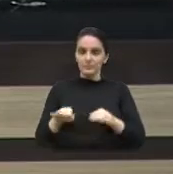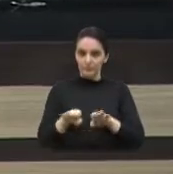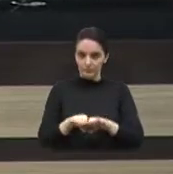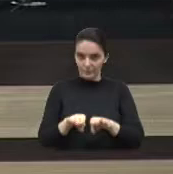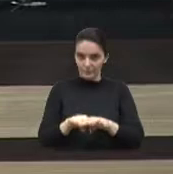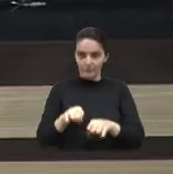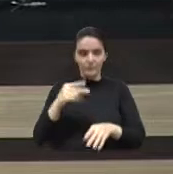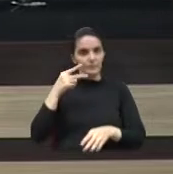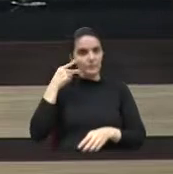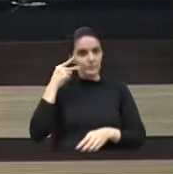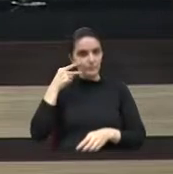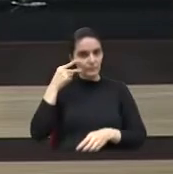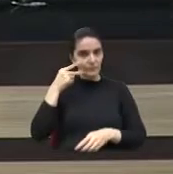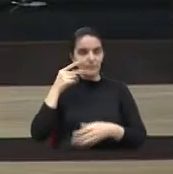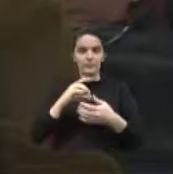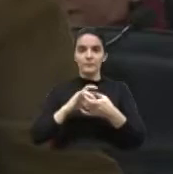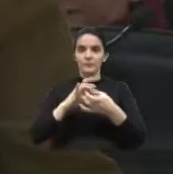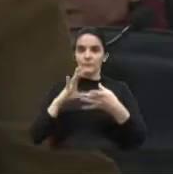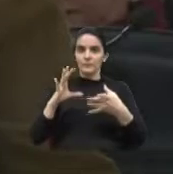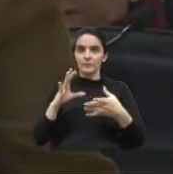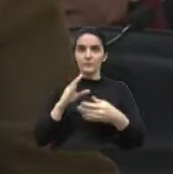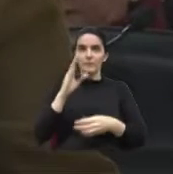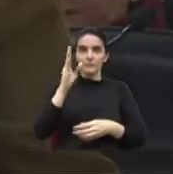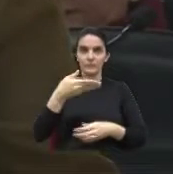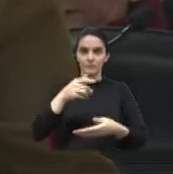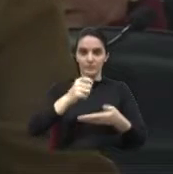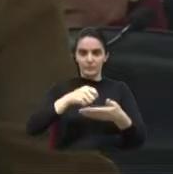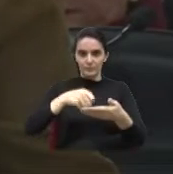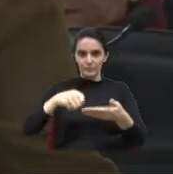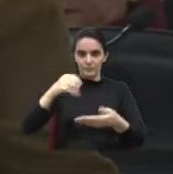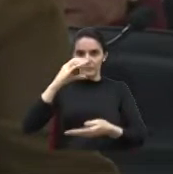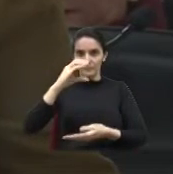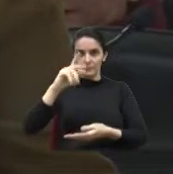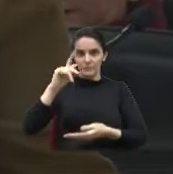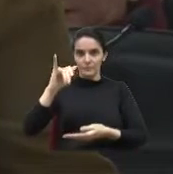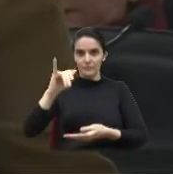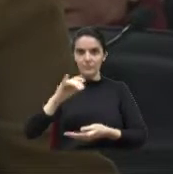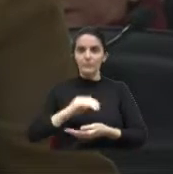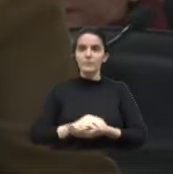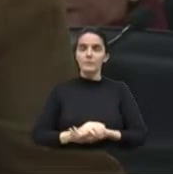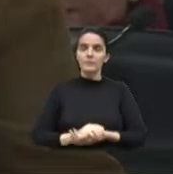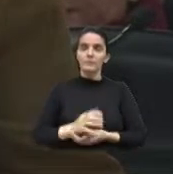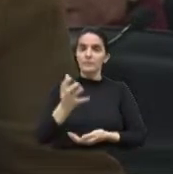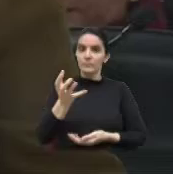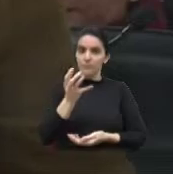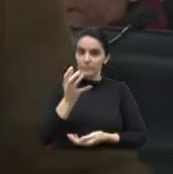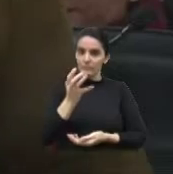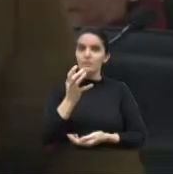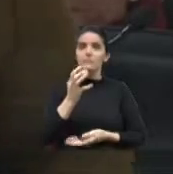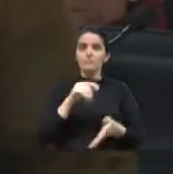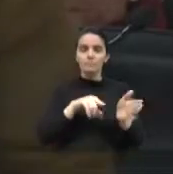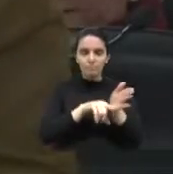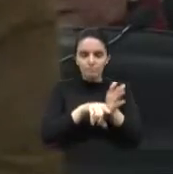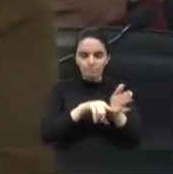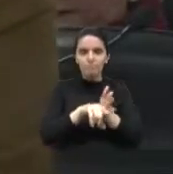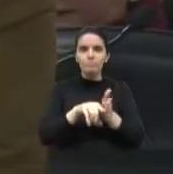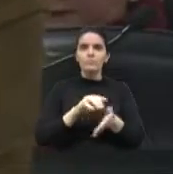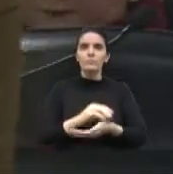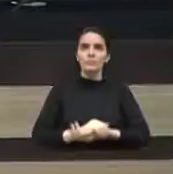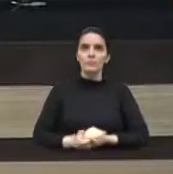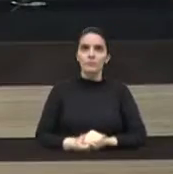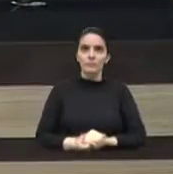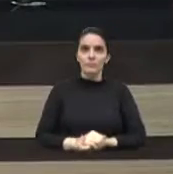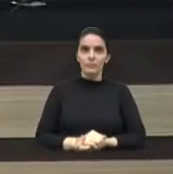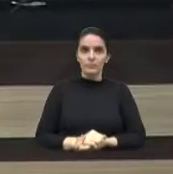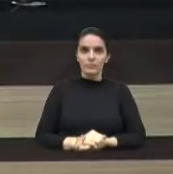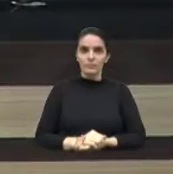vereadora independente, eu já assinei a CPI e sou favorável à investigação.